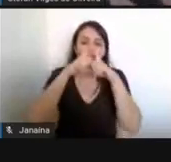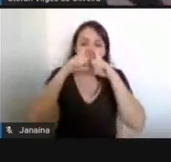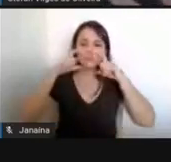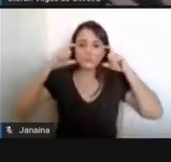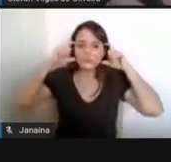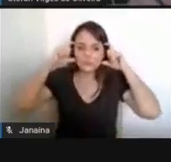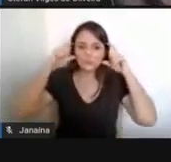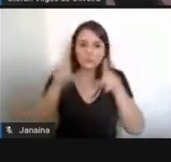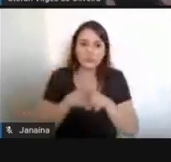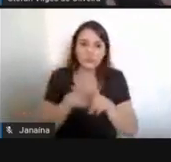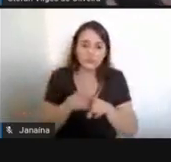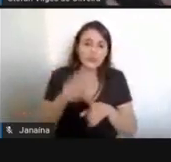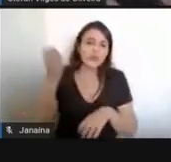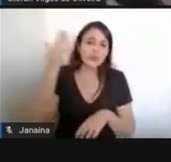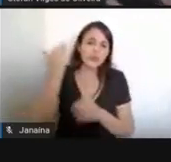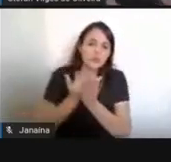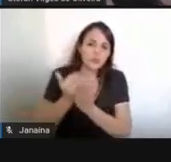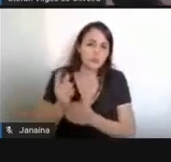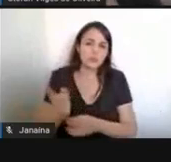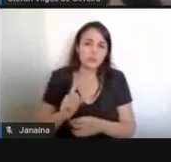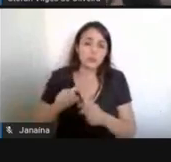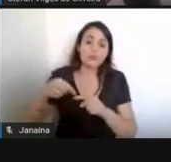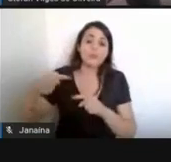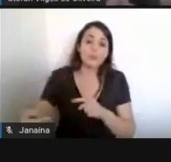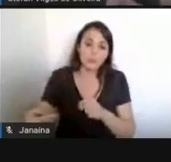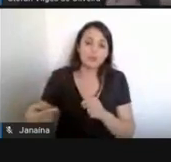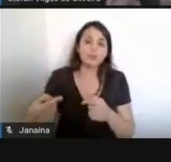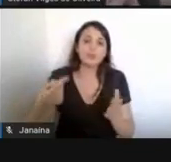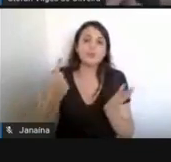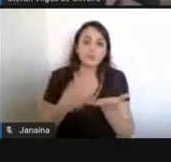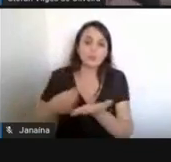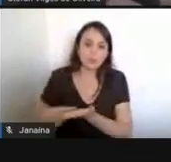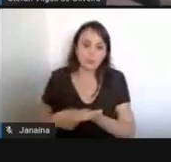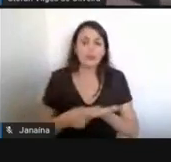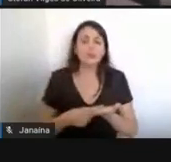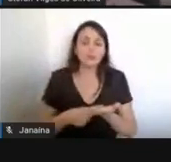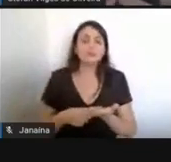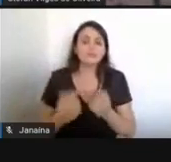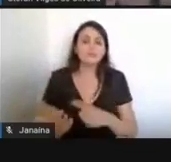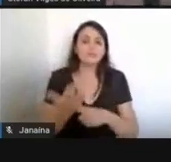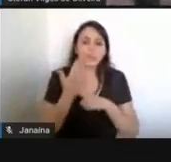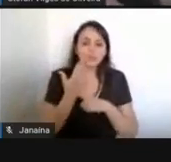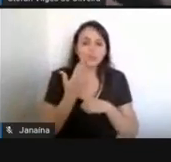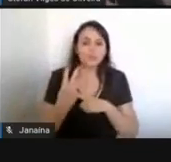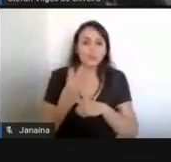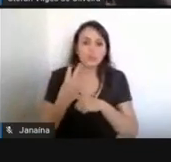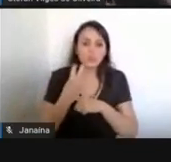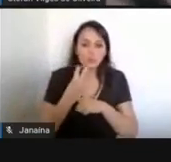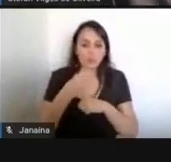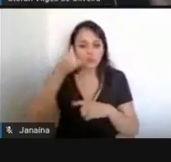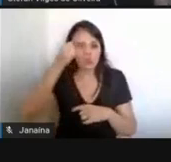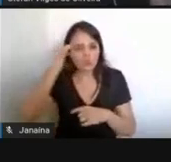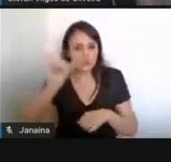início ainda não, mas foi consenso que a máscara traz prevenção para o controle da propagação